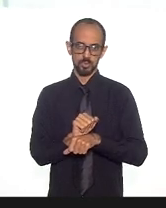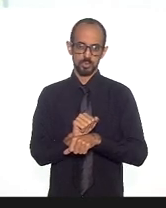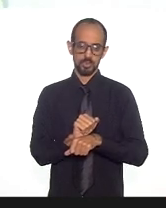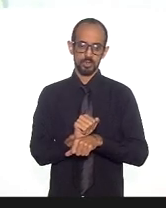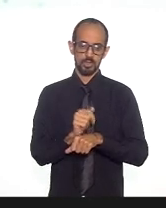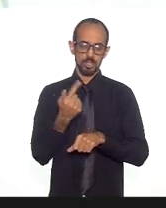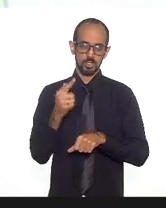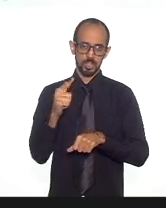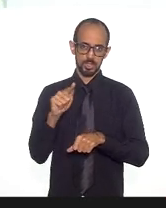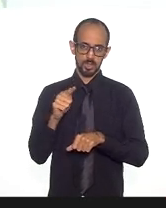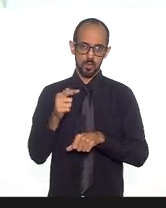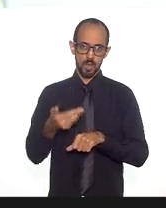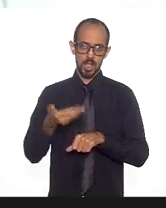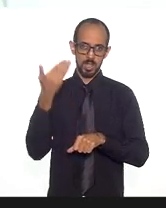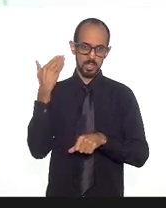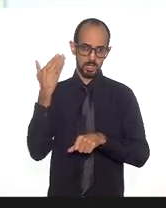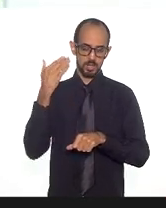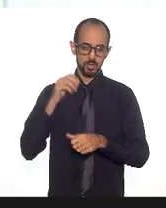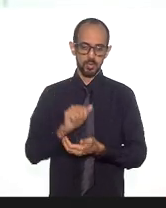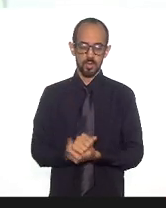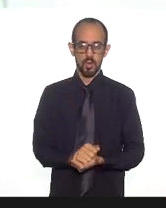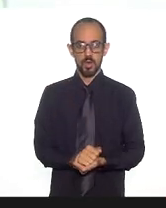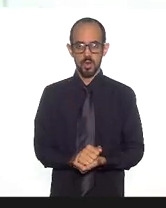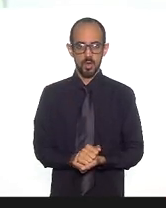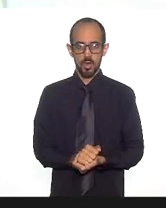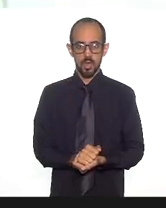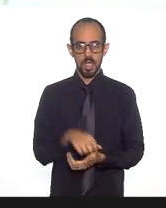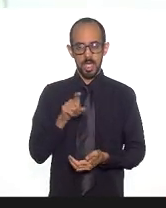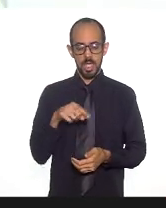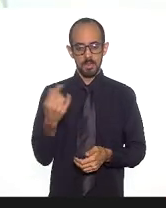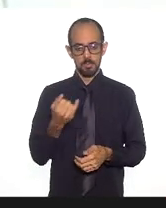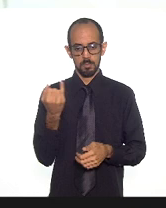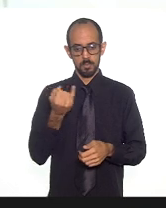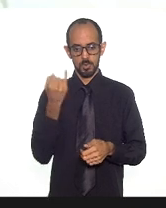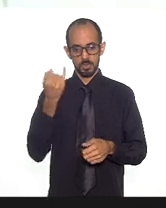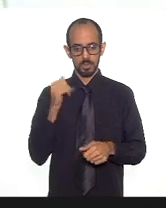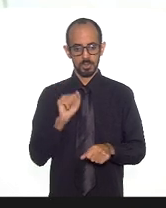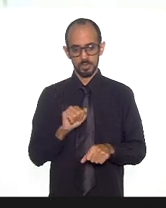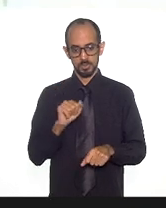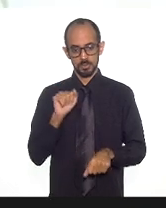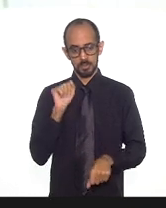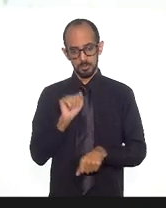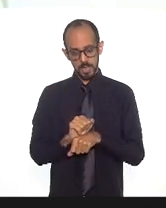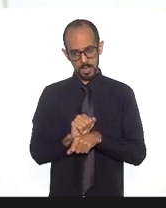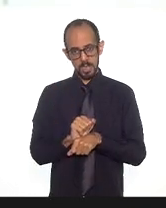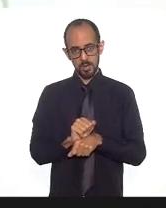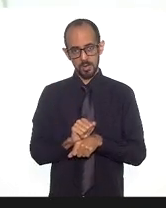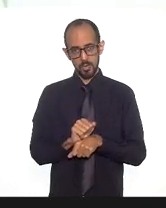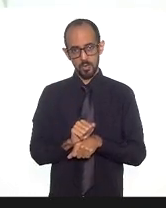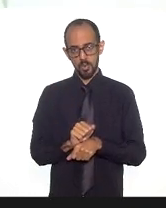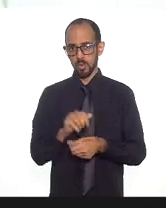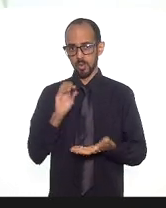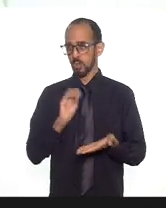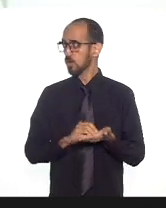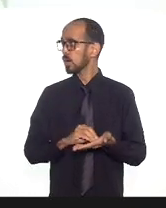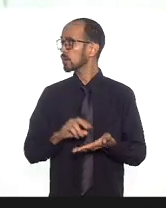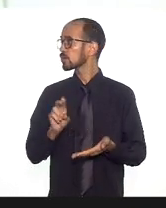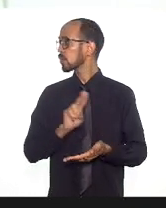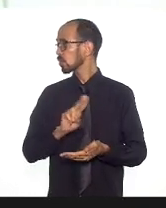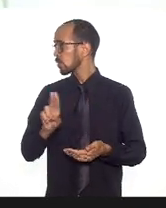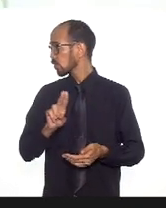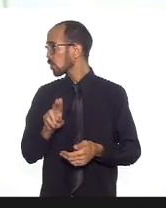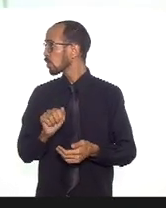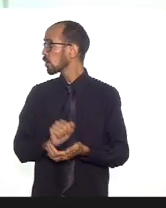anterior. Então, é importante que o novo presidente Rogério interrompa esse ciclo, né, com a nomeação de pessoas, de fato, qualificadas